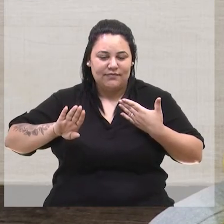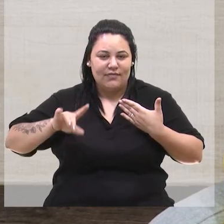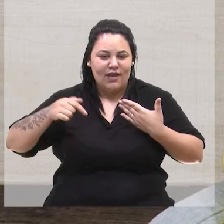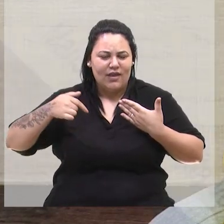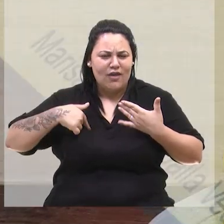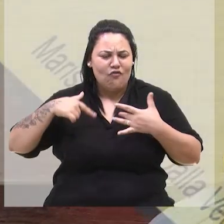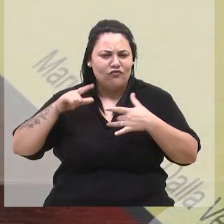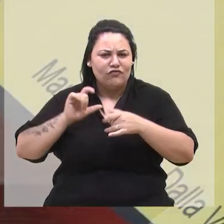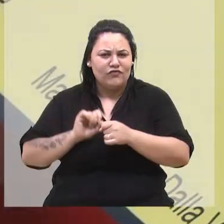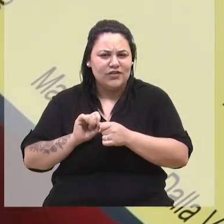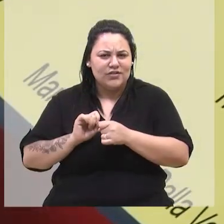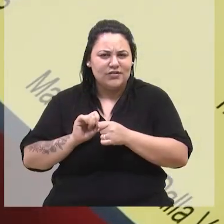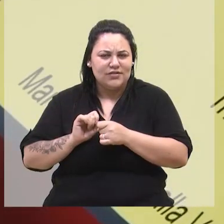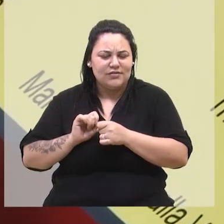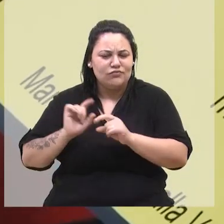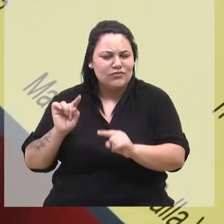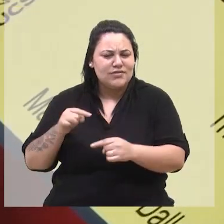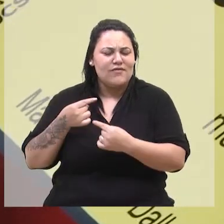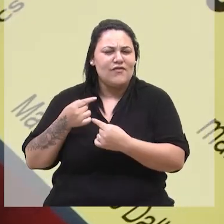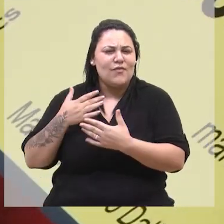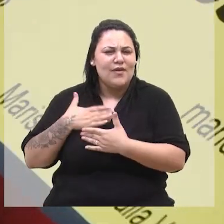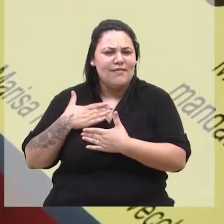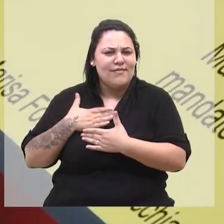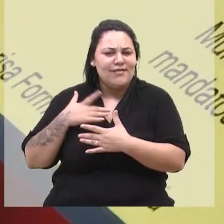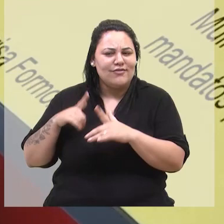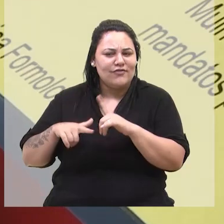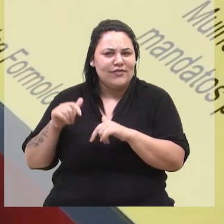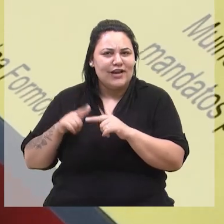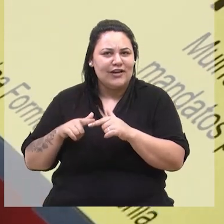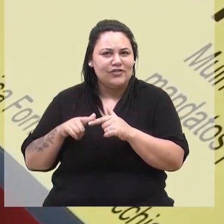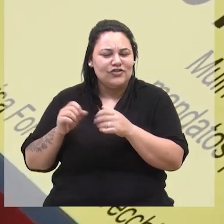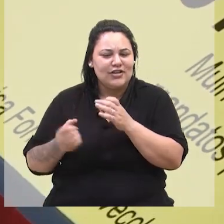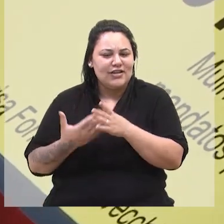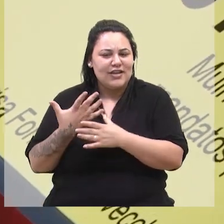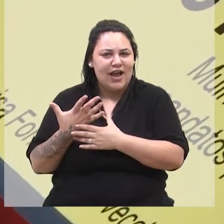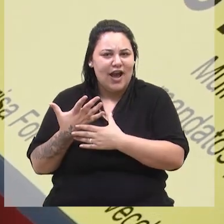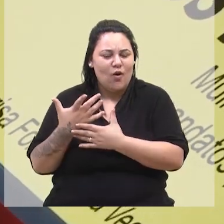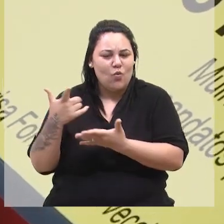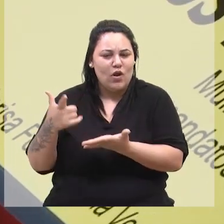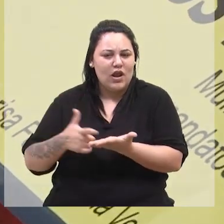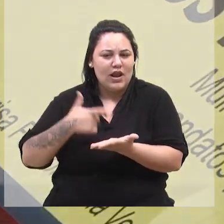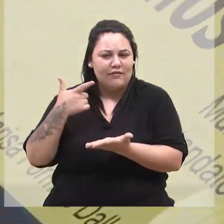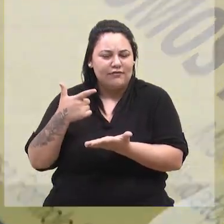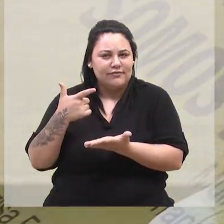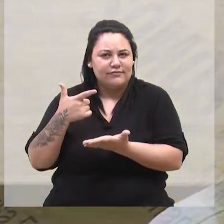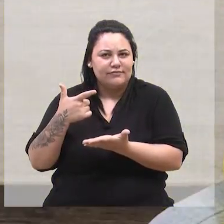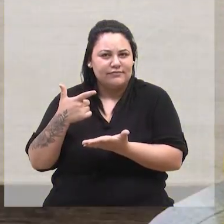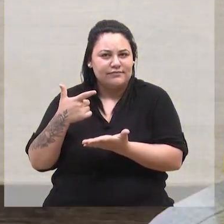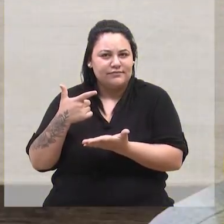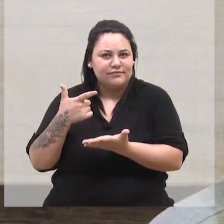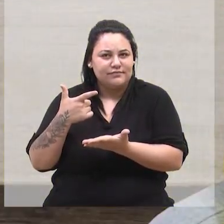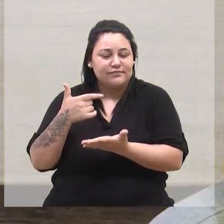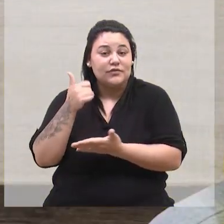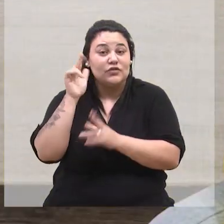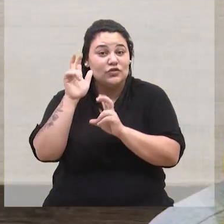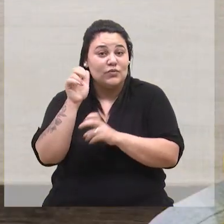tarefa de realizar a produção de uma obra em torno das mulheres que foram eleitas na